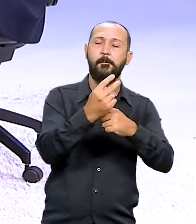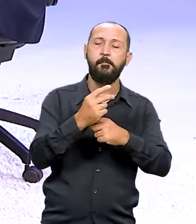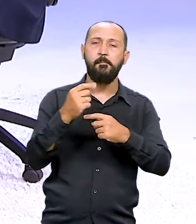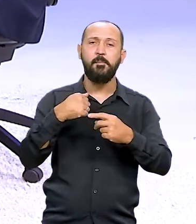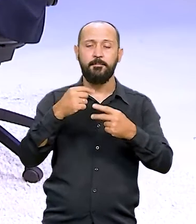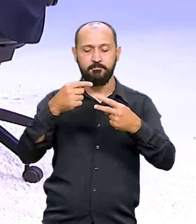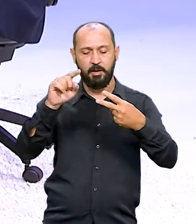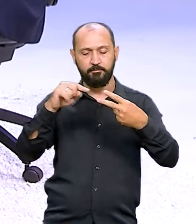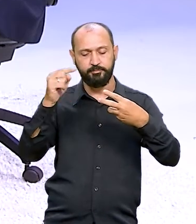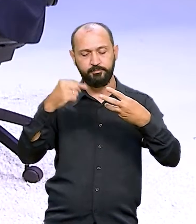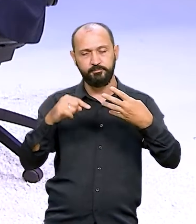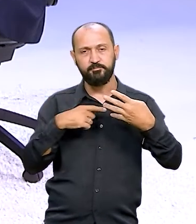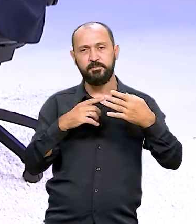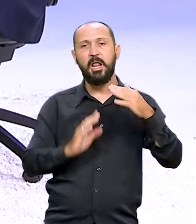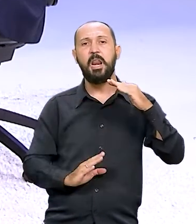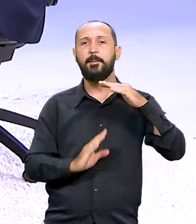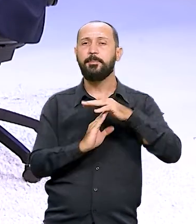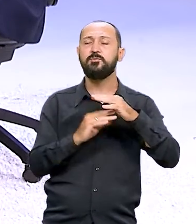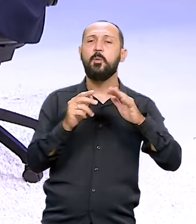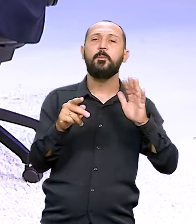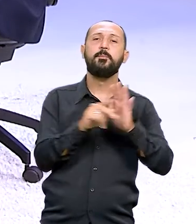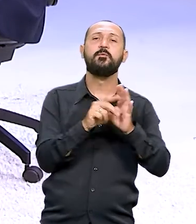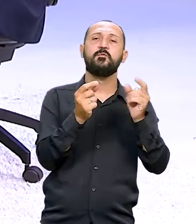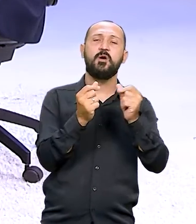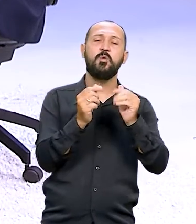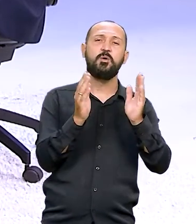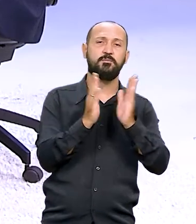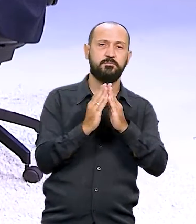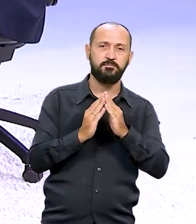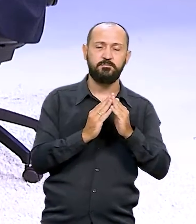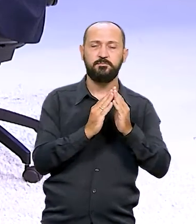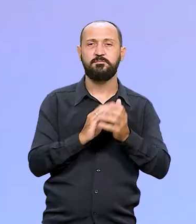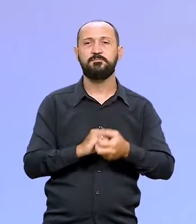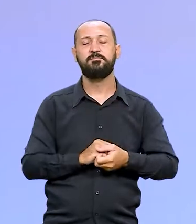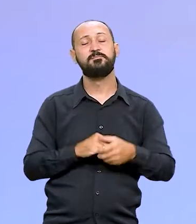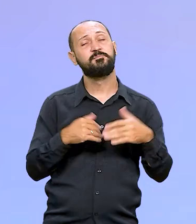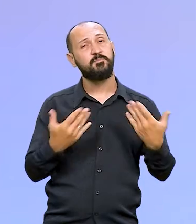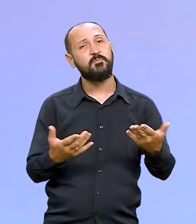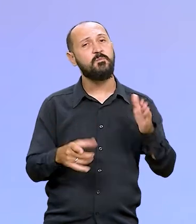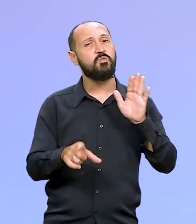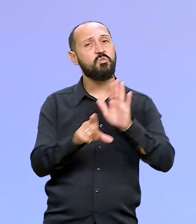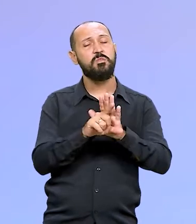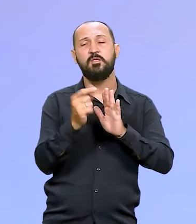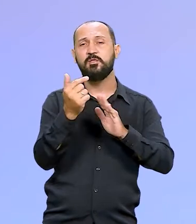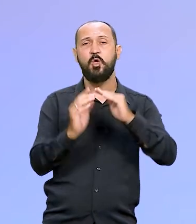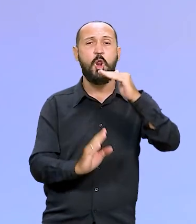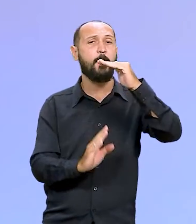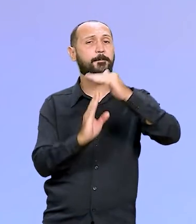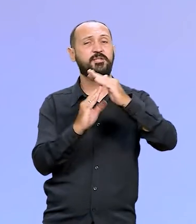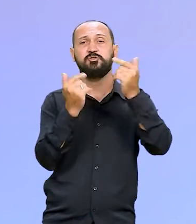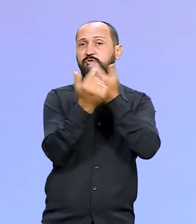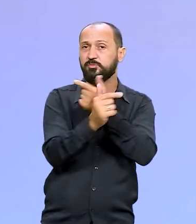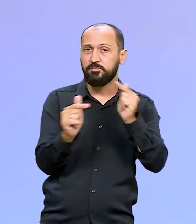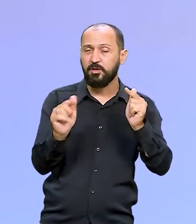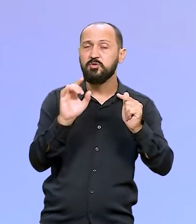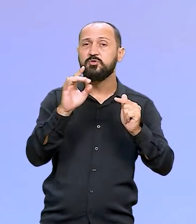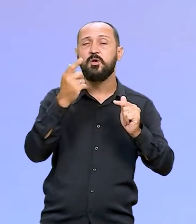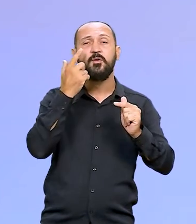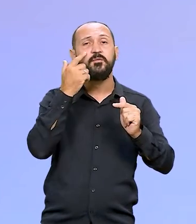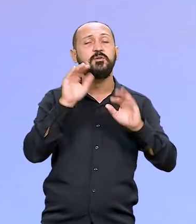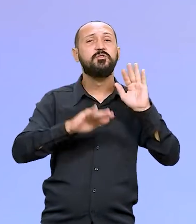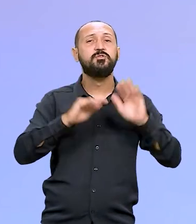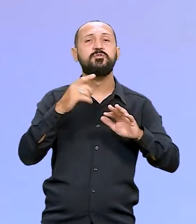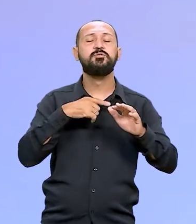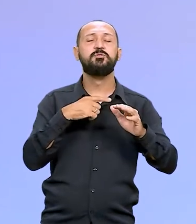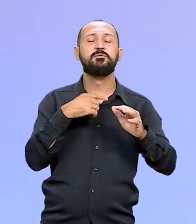operação de crédito, também existe algum limite para isso ou o limite é o próprio valor do imóvel? Em tese, a lei não traz um limite. A lei só traz